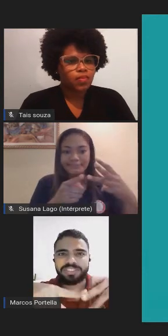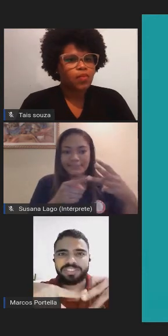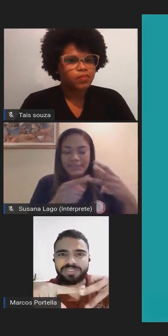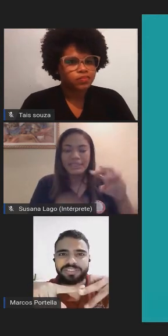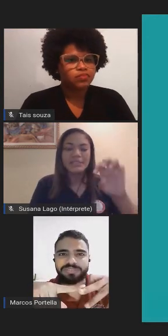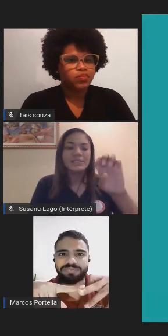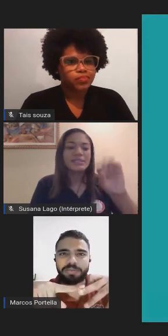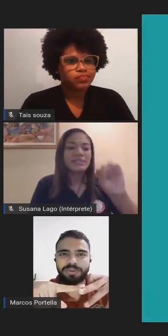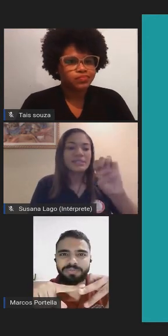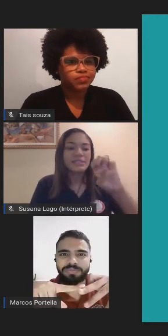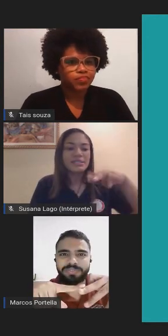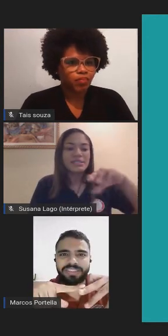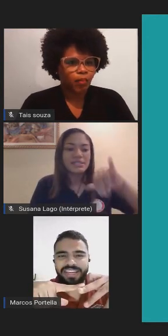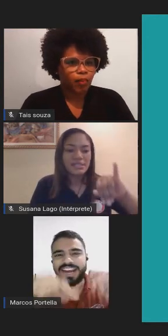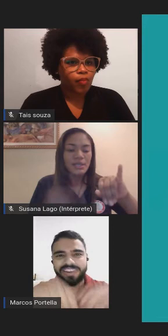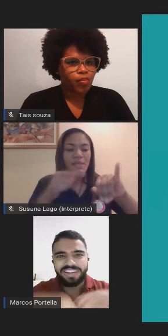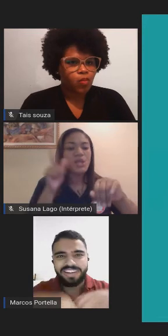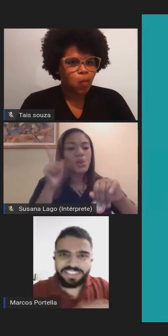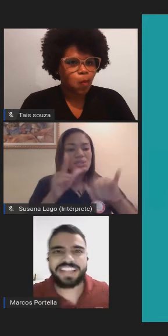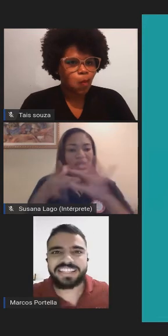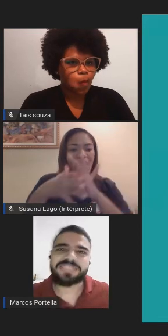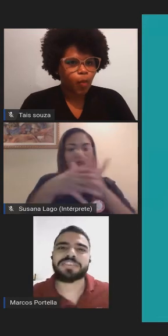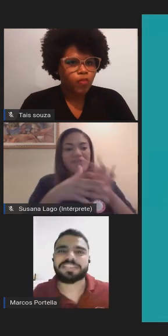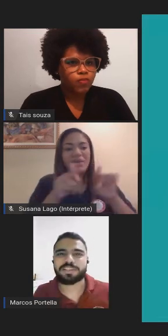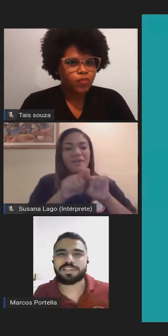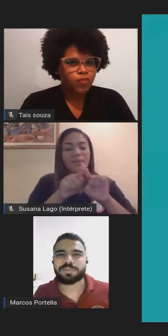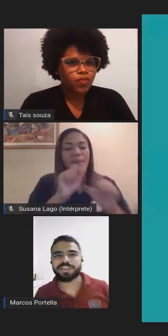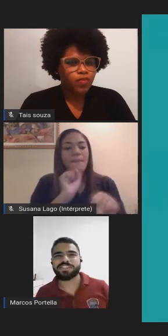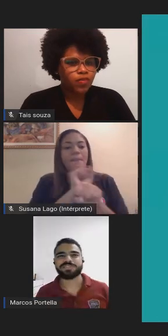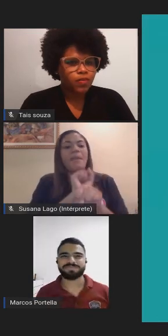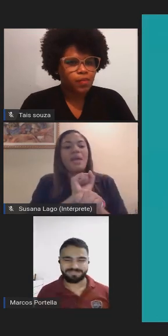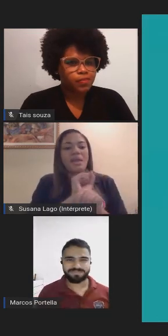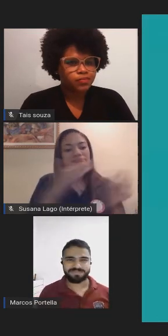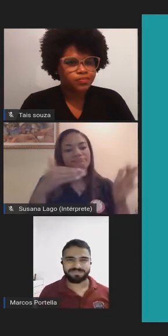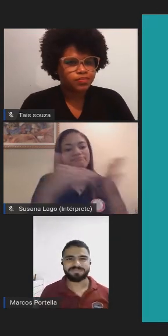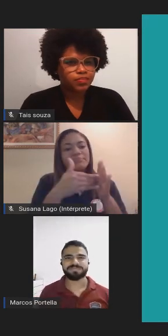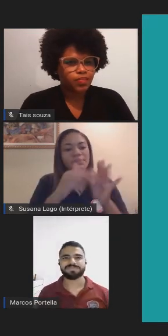base dos sensores. Tá bom? Agora é a vez de Thaís. Vou voltar para o meu cantinho.